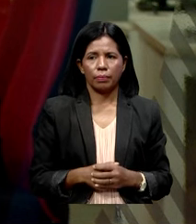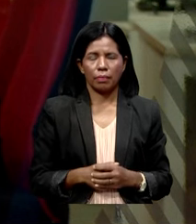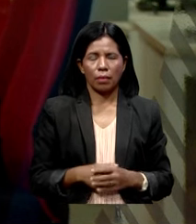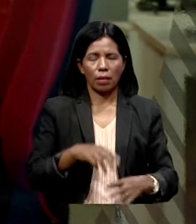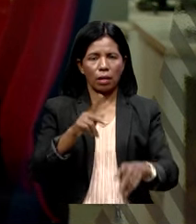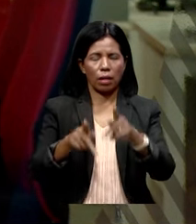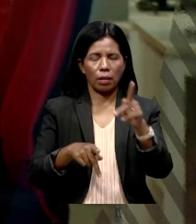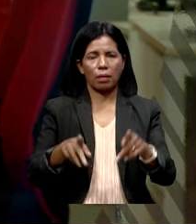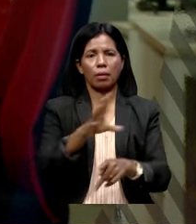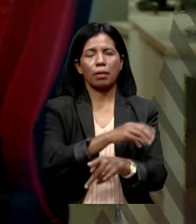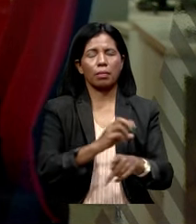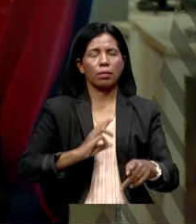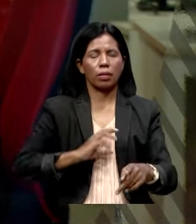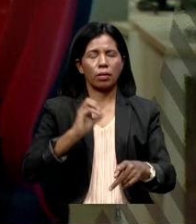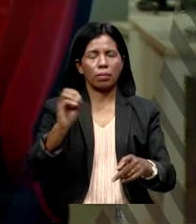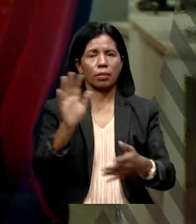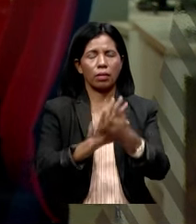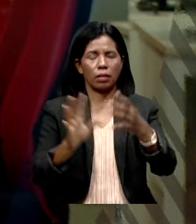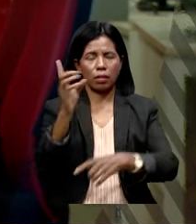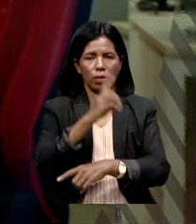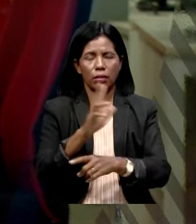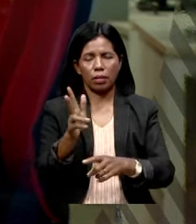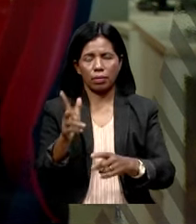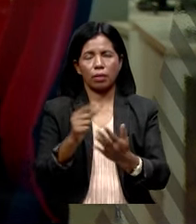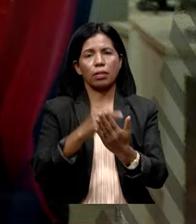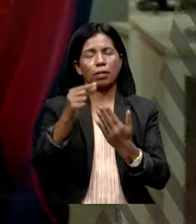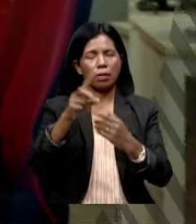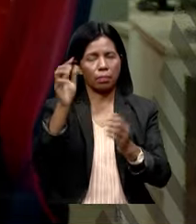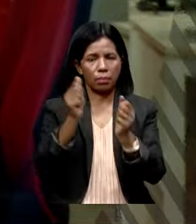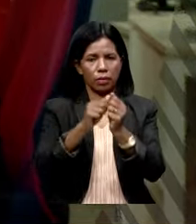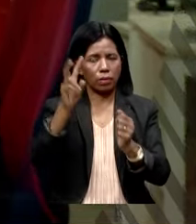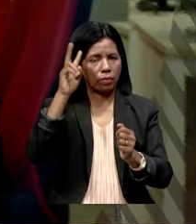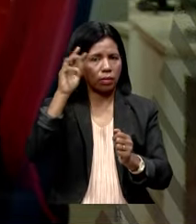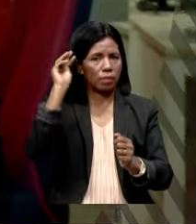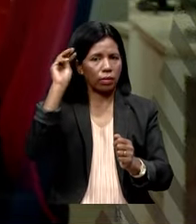Comunidade Watu Kerbau comemora lorong consulta popular hamutu ko vice-ministro Saudi.